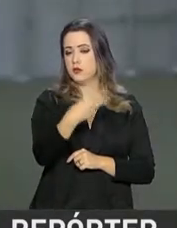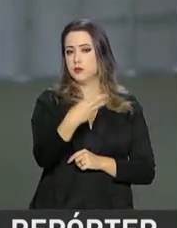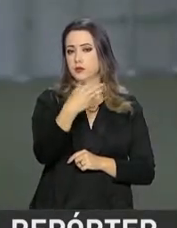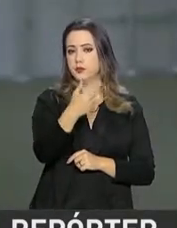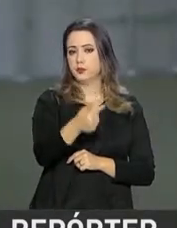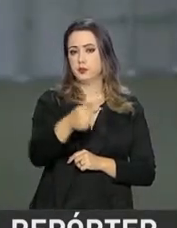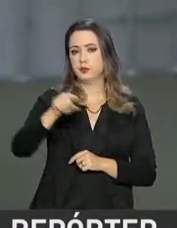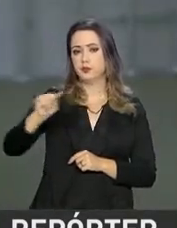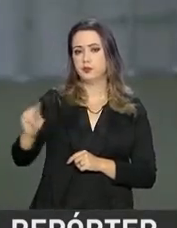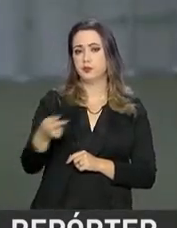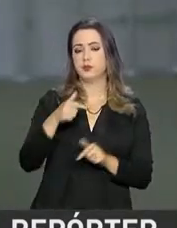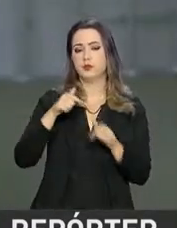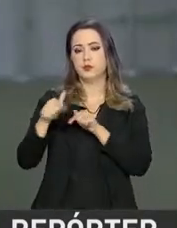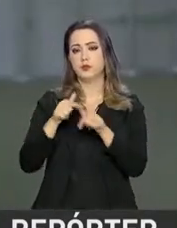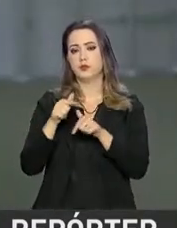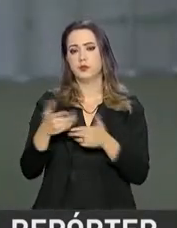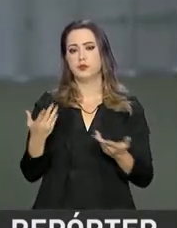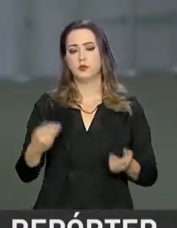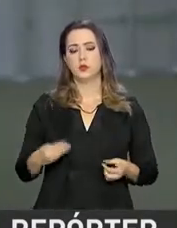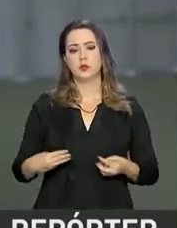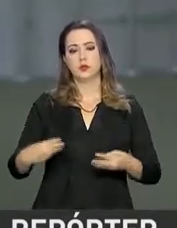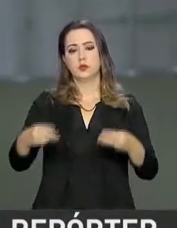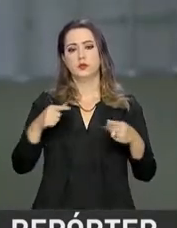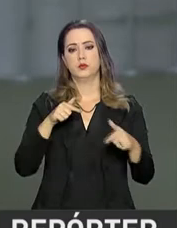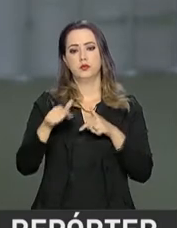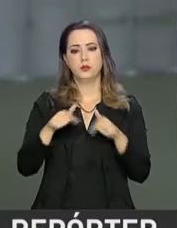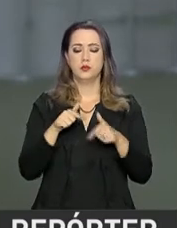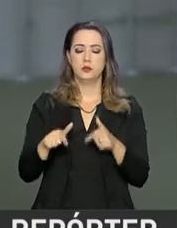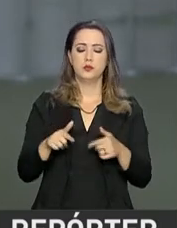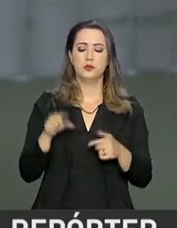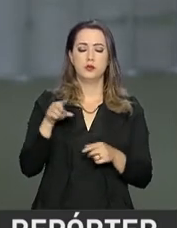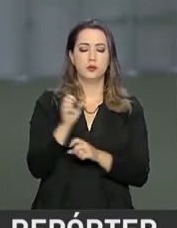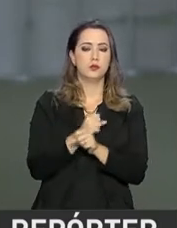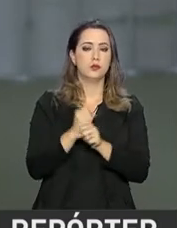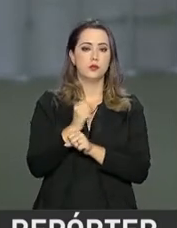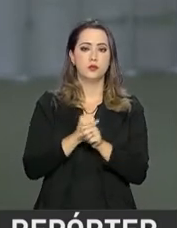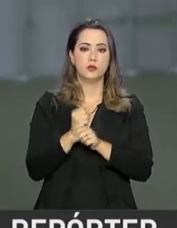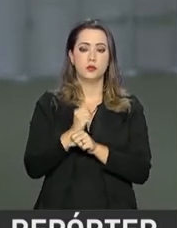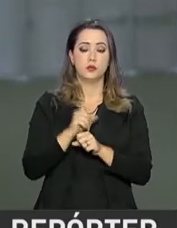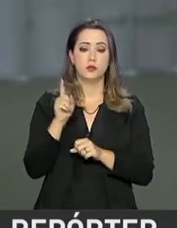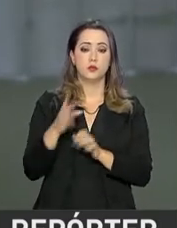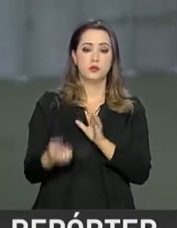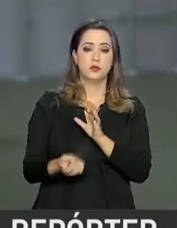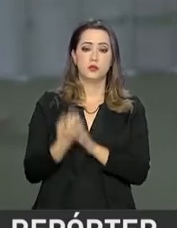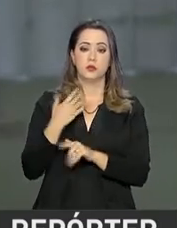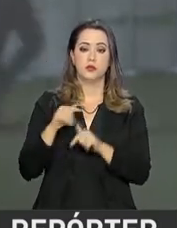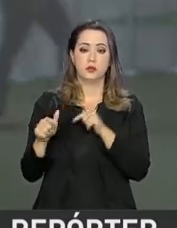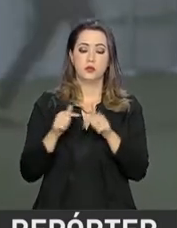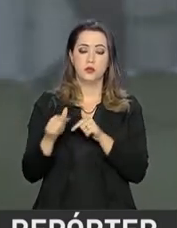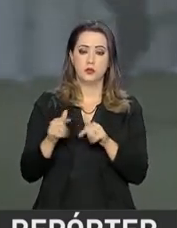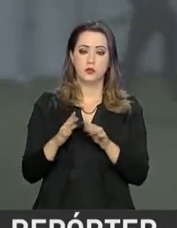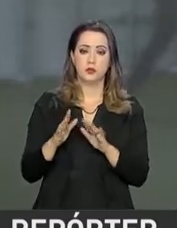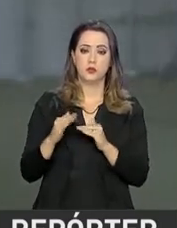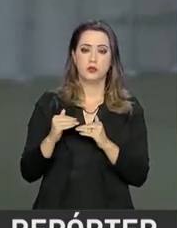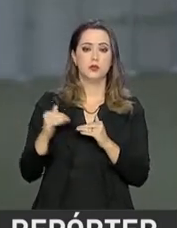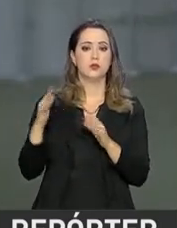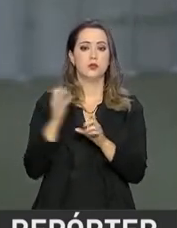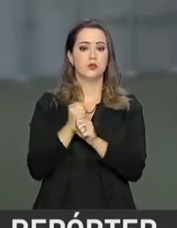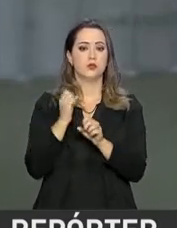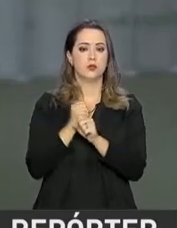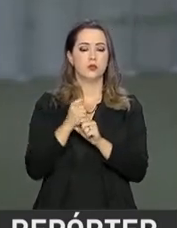postos ea previsão do ministério do trabalho para 2018 é uma geração de empregos um saldo positivo